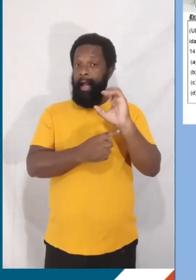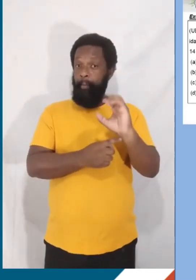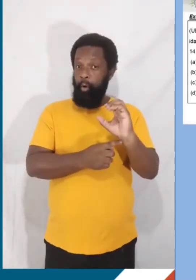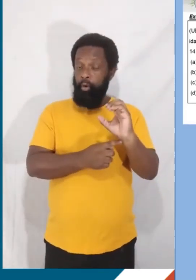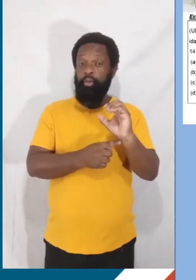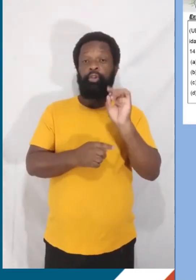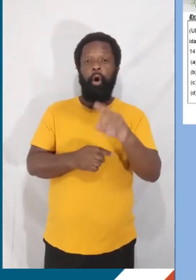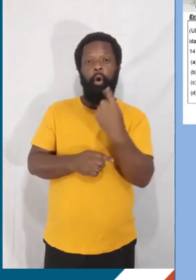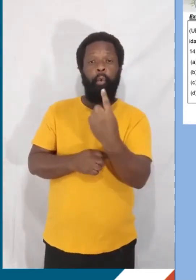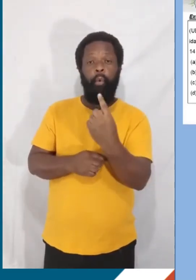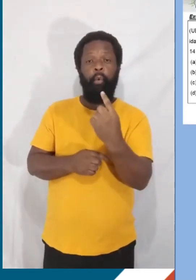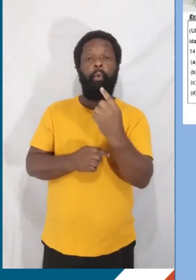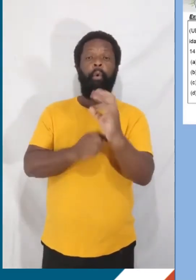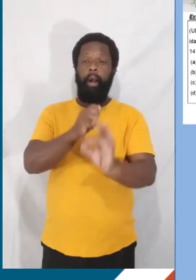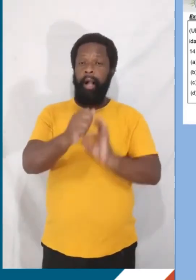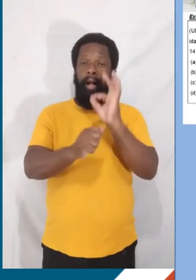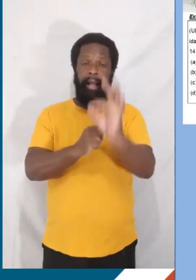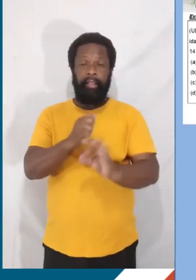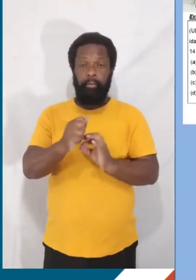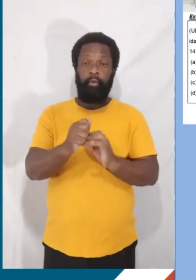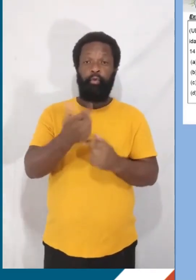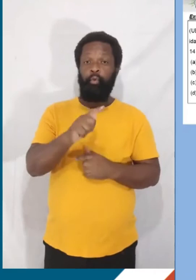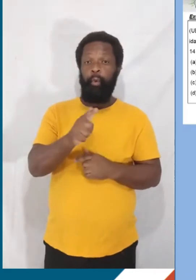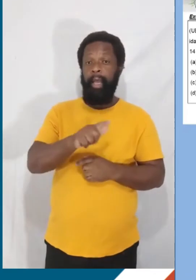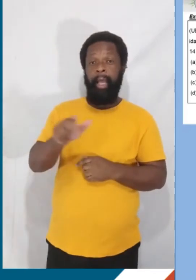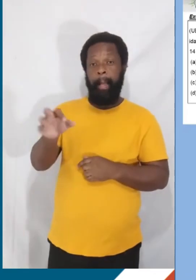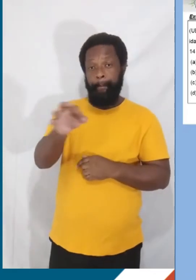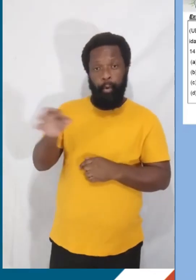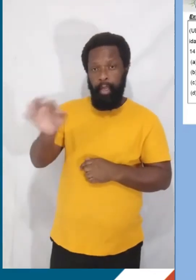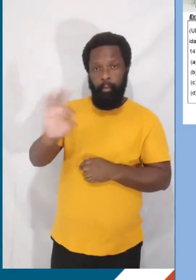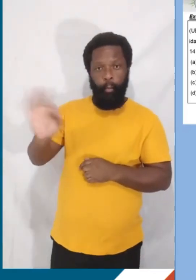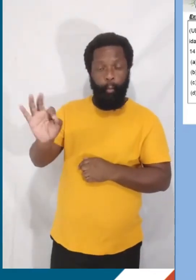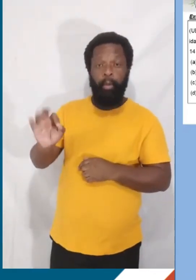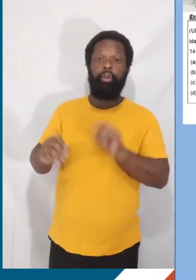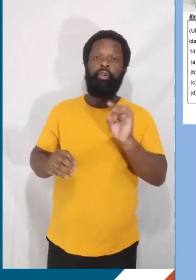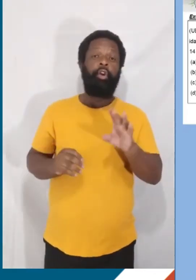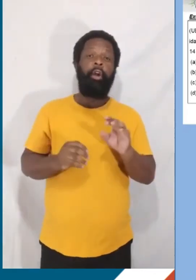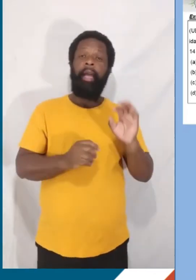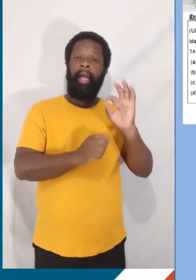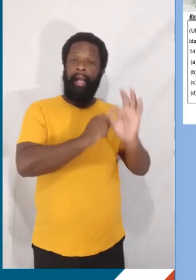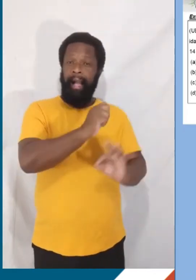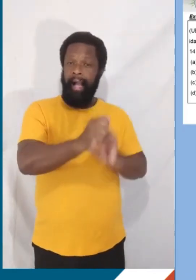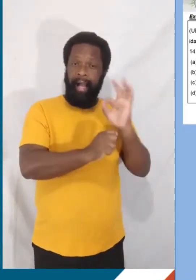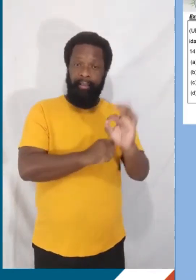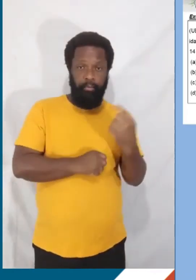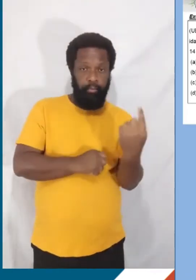tem o carbono 14 e que só tenha um átomo só de carbono. Não tem uma molécula, você não tem uma junção de carbono com